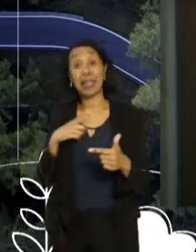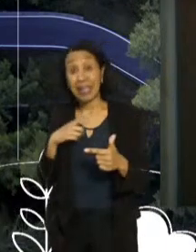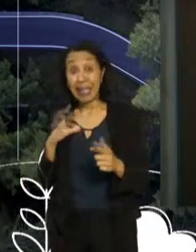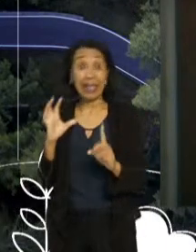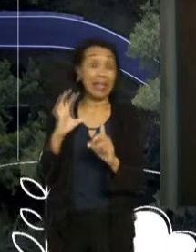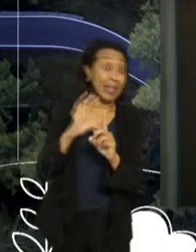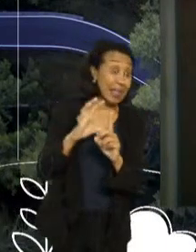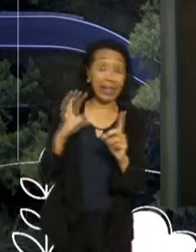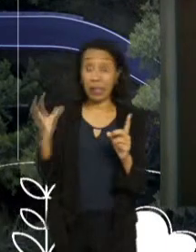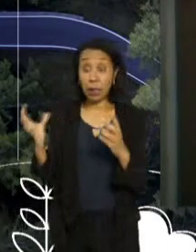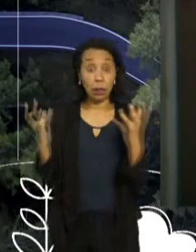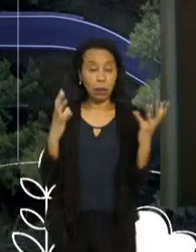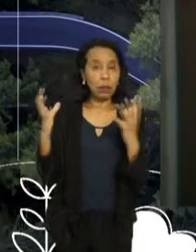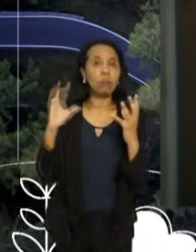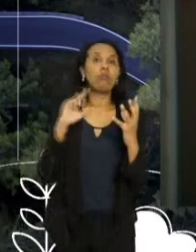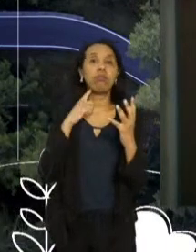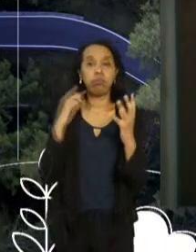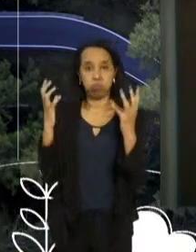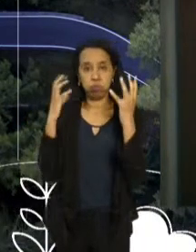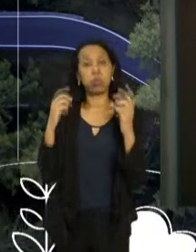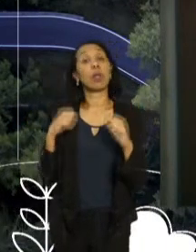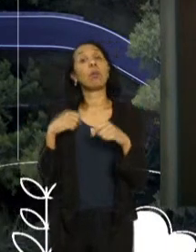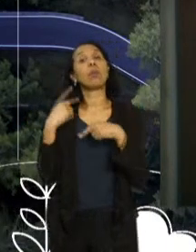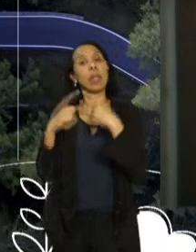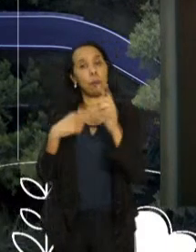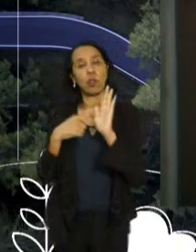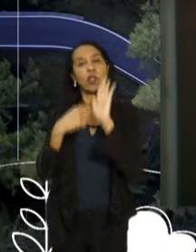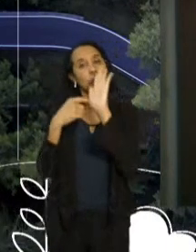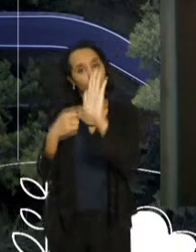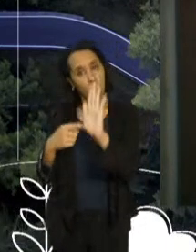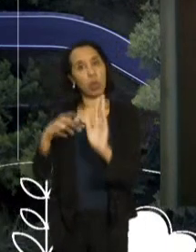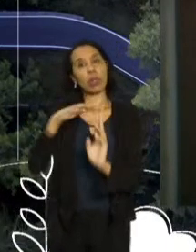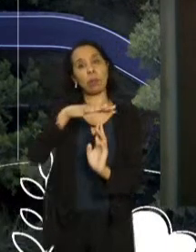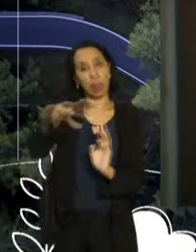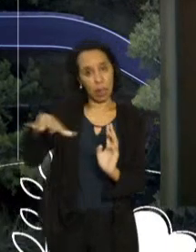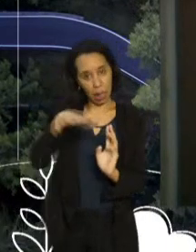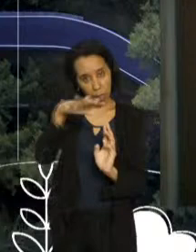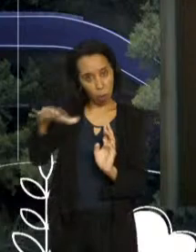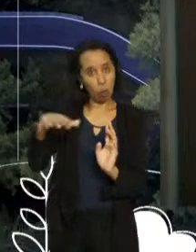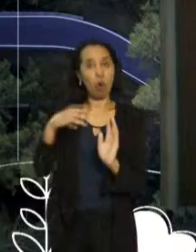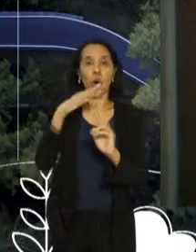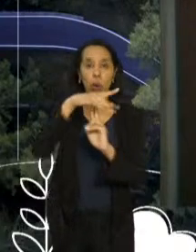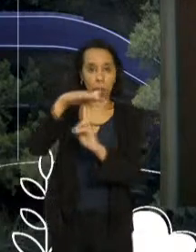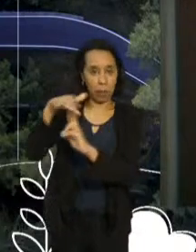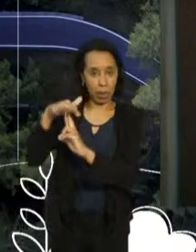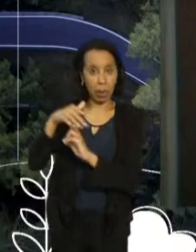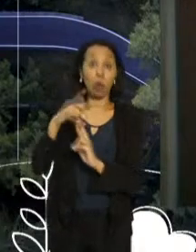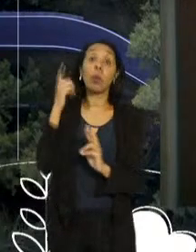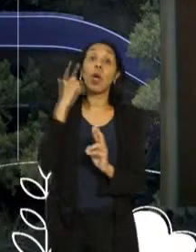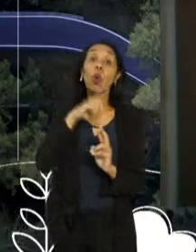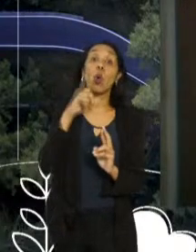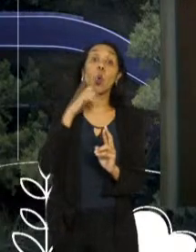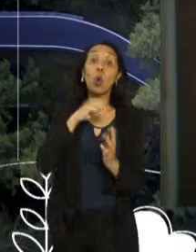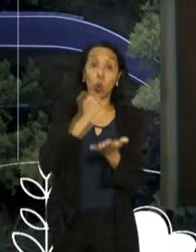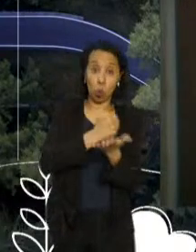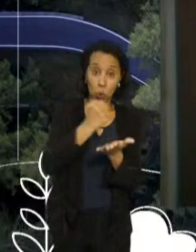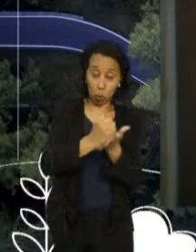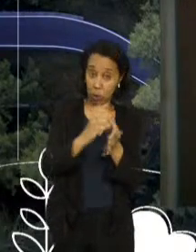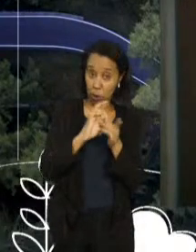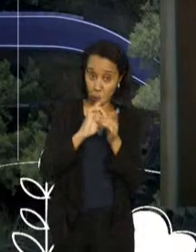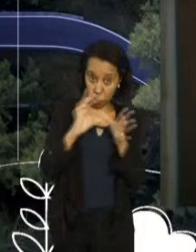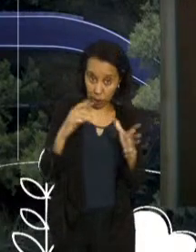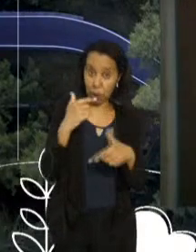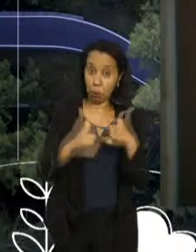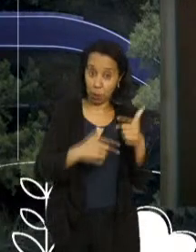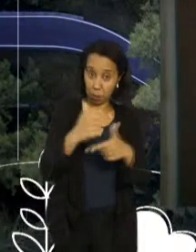submeter essa atividade ao órgão ambiental, que vai me dizer qual é a forma de poder obter o meu licenciamento e desenvolver a atividade